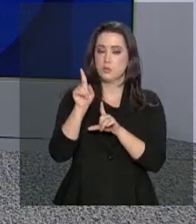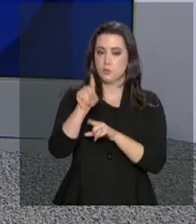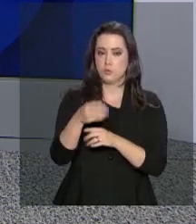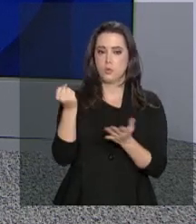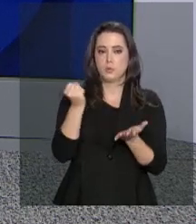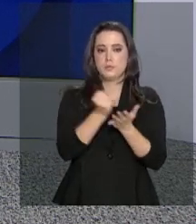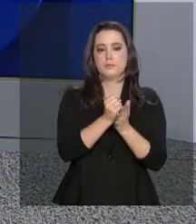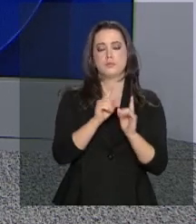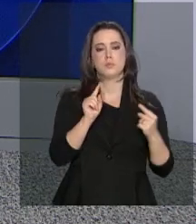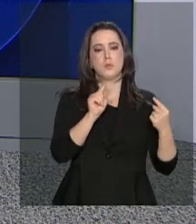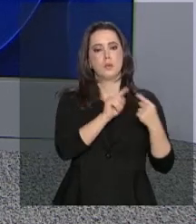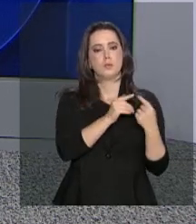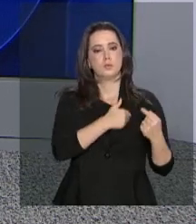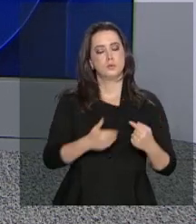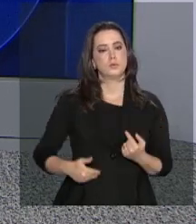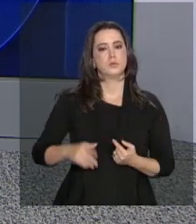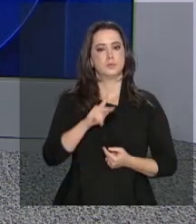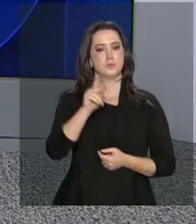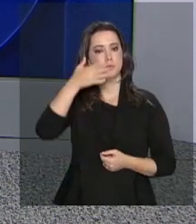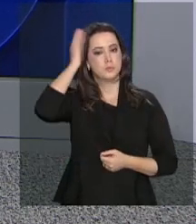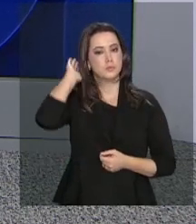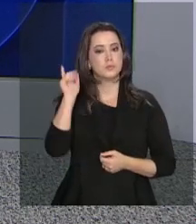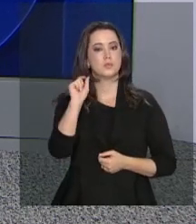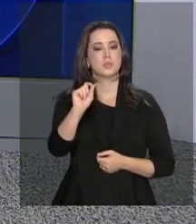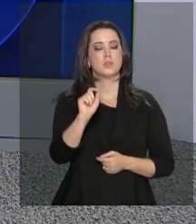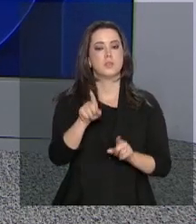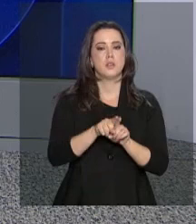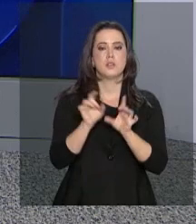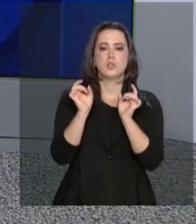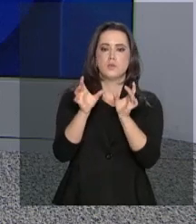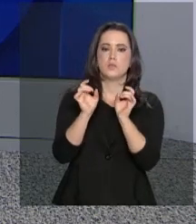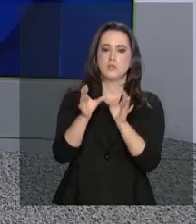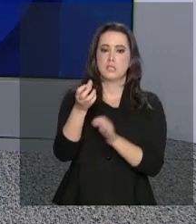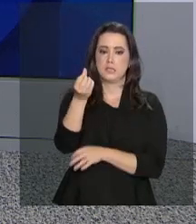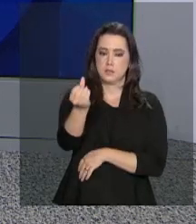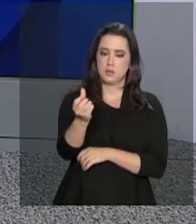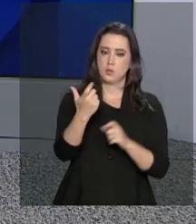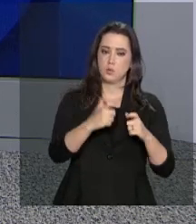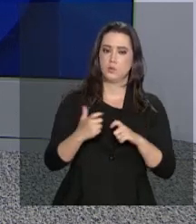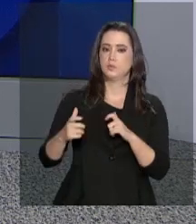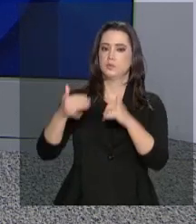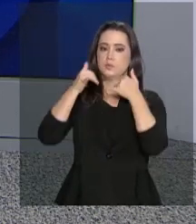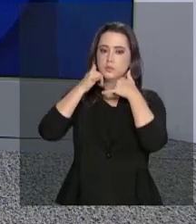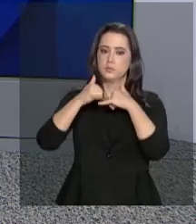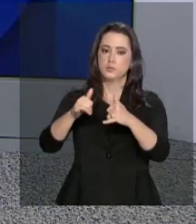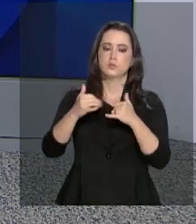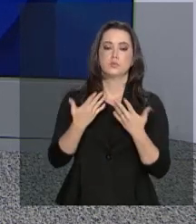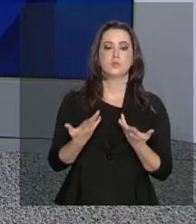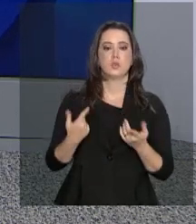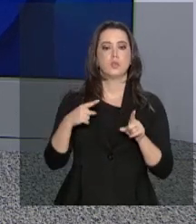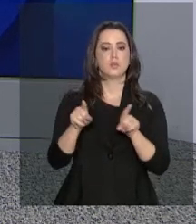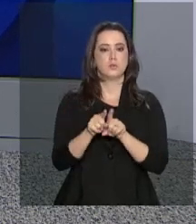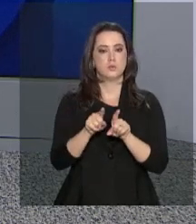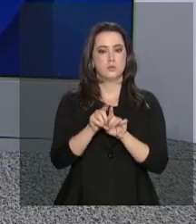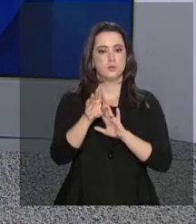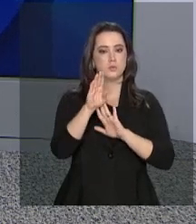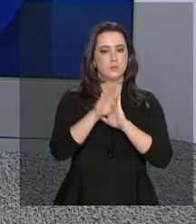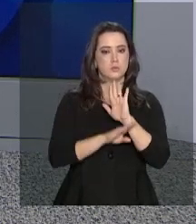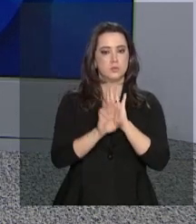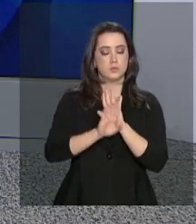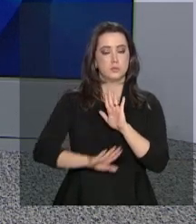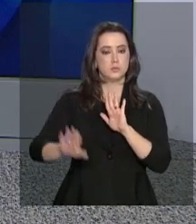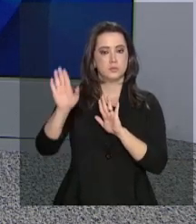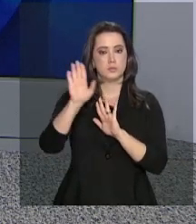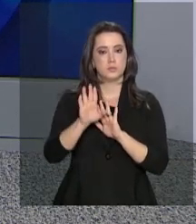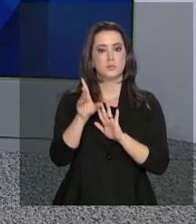estabelecida pelo governo do presidente Michel Temer, que era a privatização das 6 distribuidoras de energia elétrica incluídas no